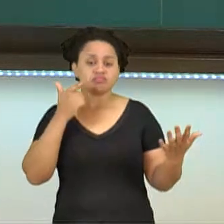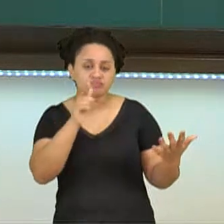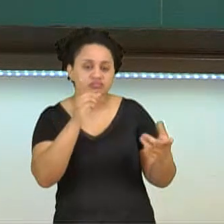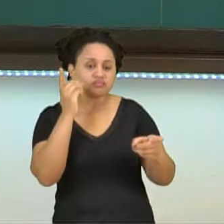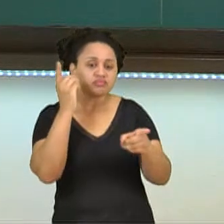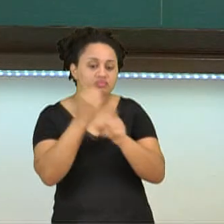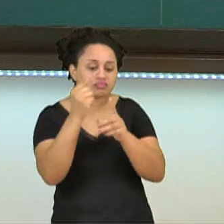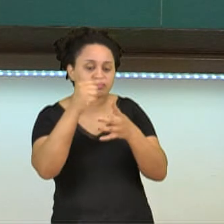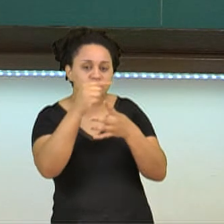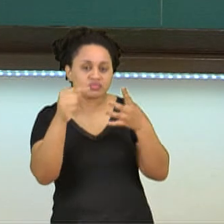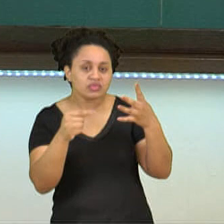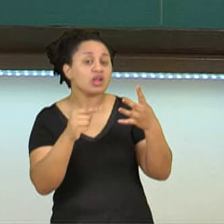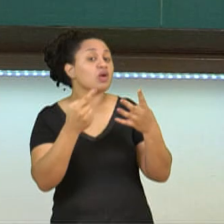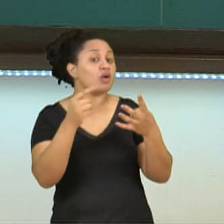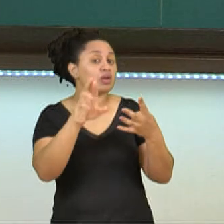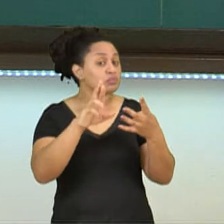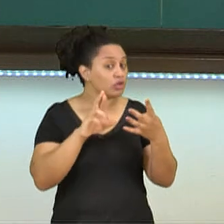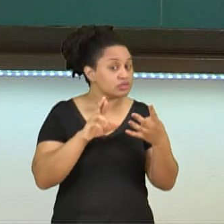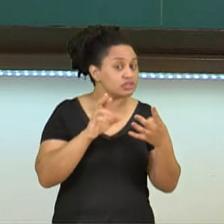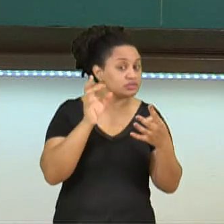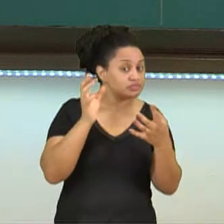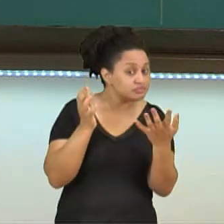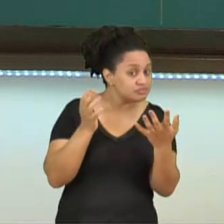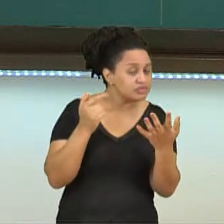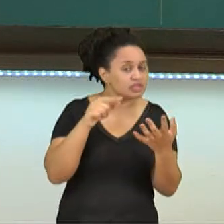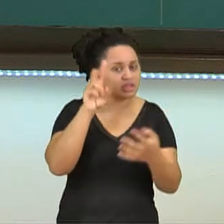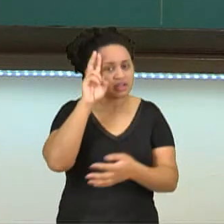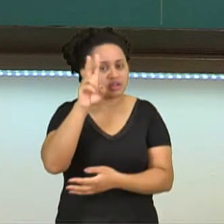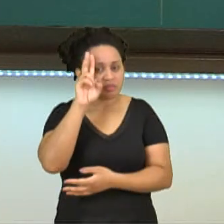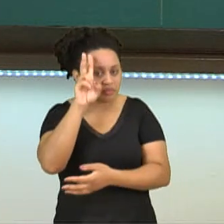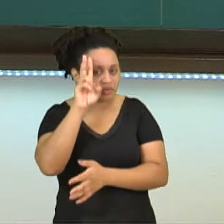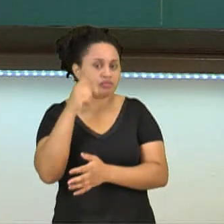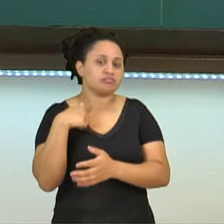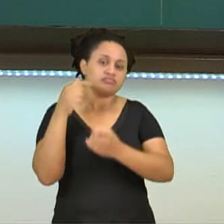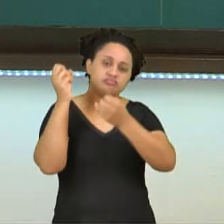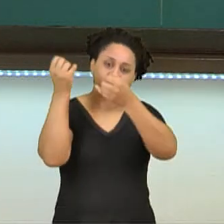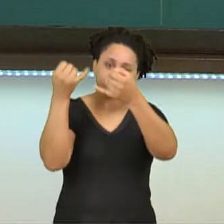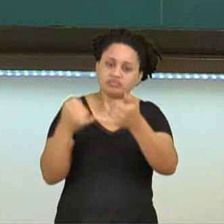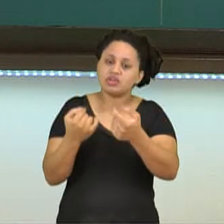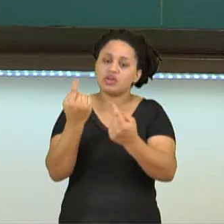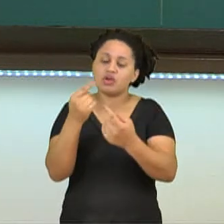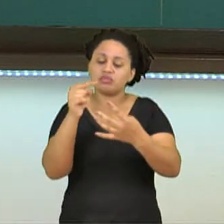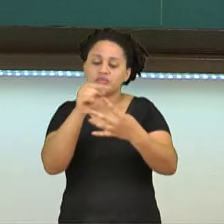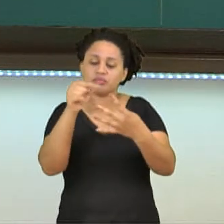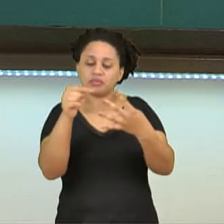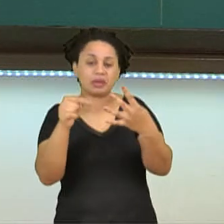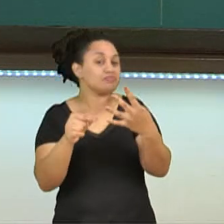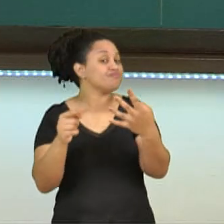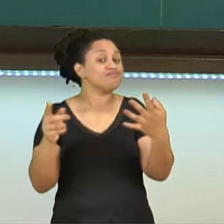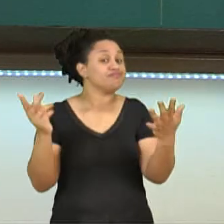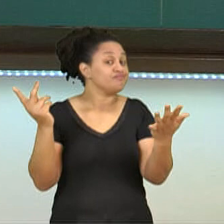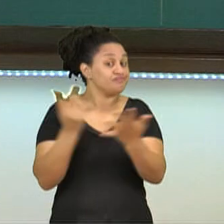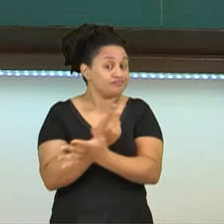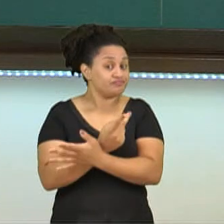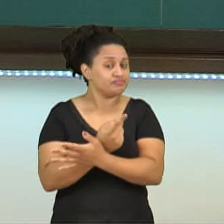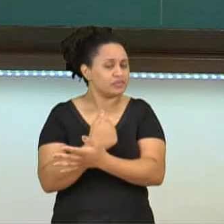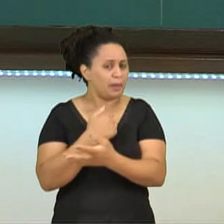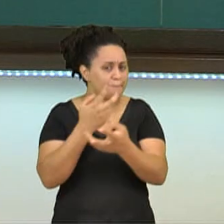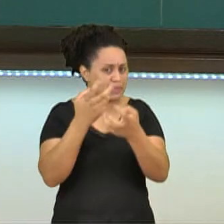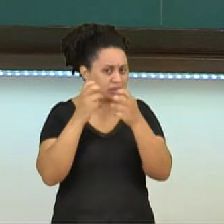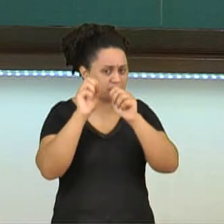Conseguiu fazer a atividade? Lembrou certinho de qual é a alternativa incorreta? Analisou